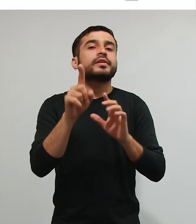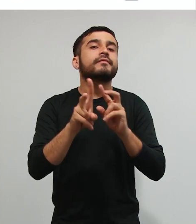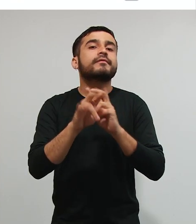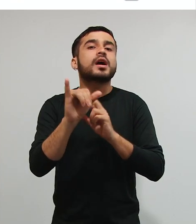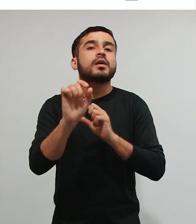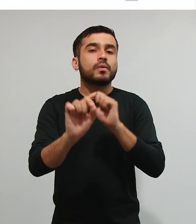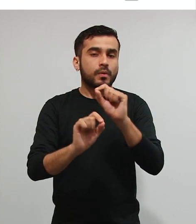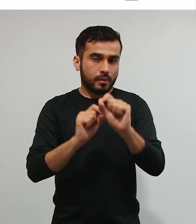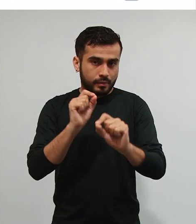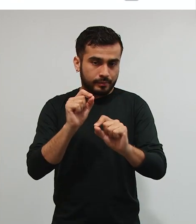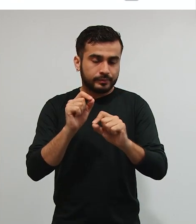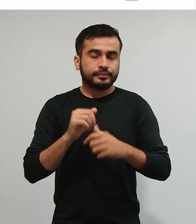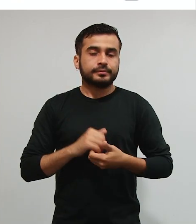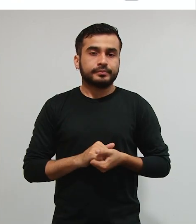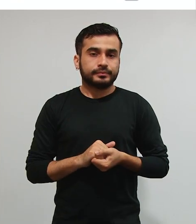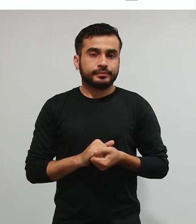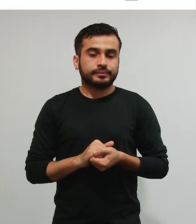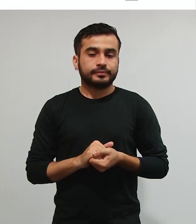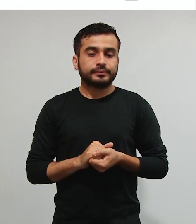você retoma